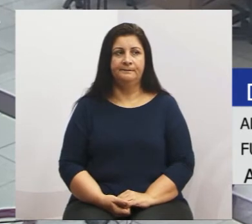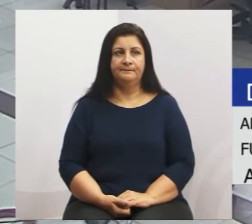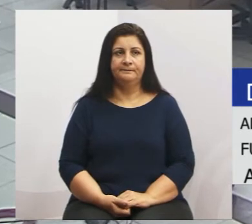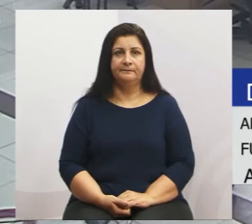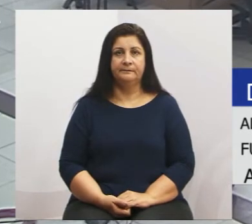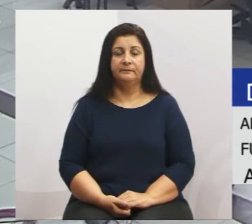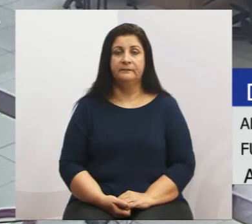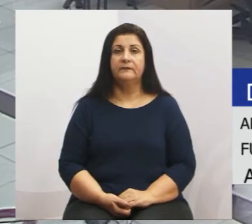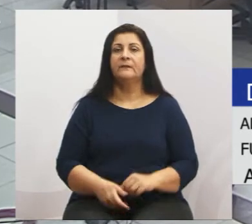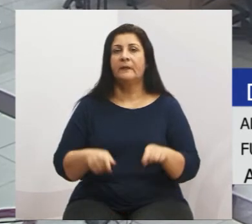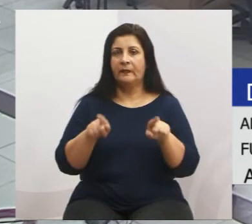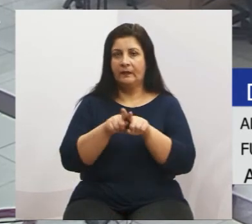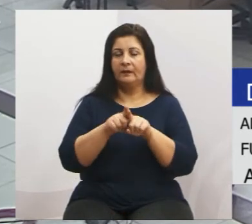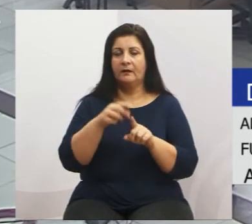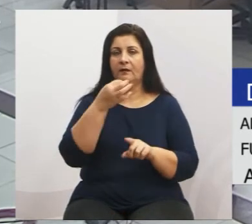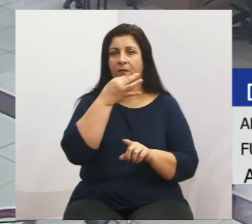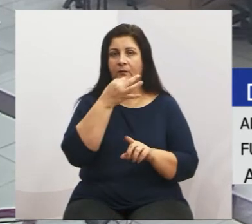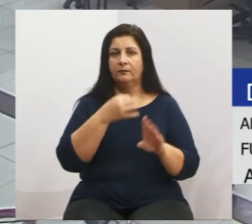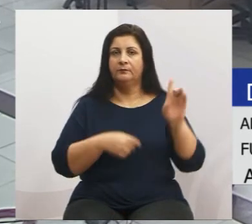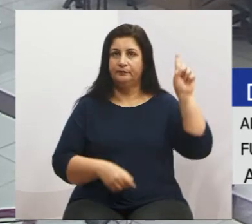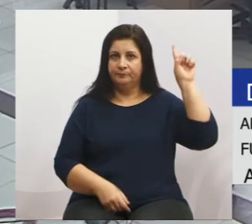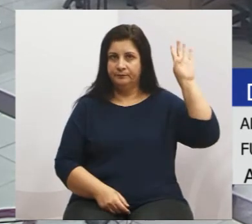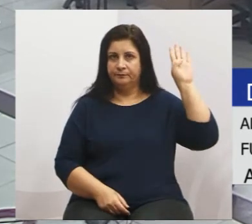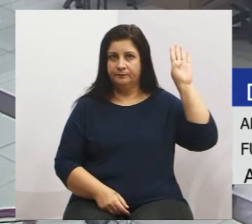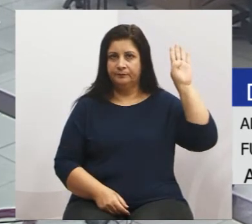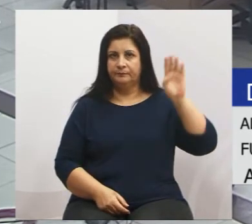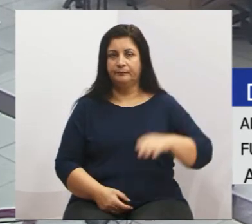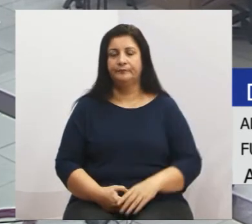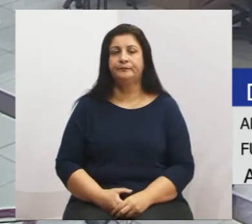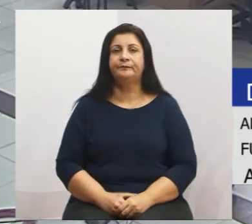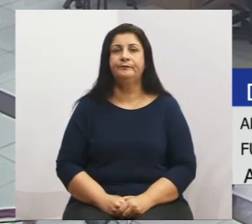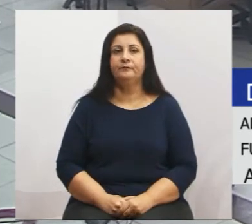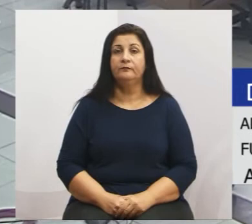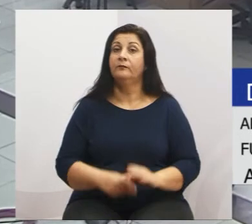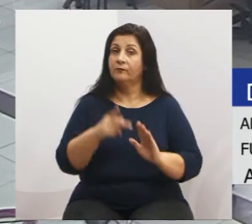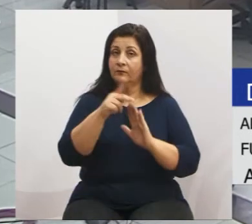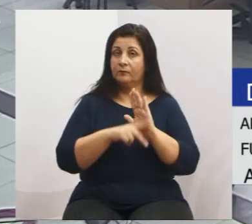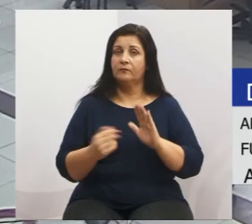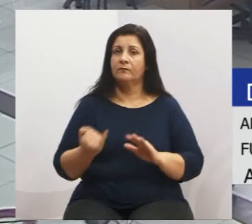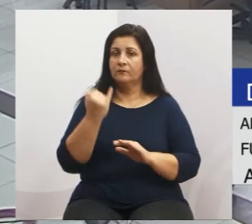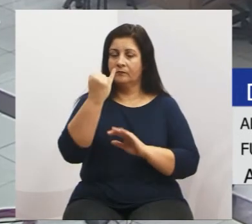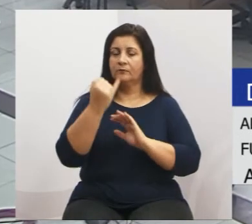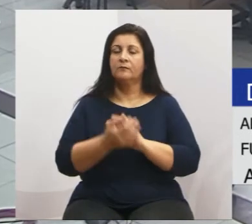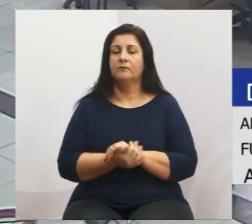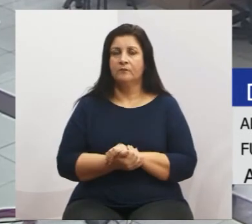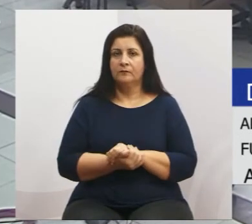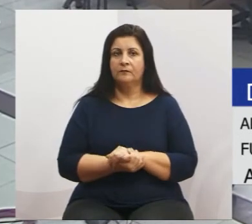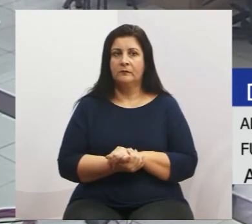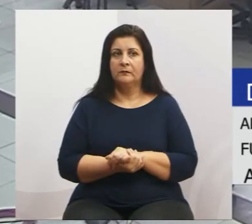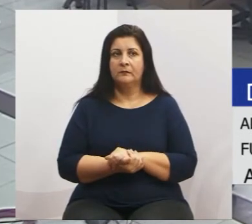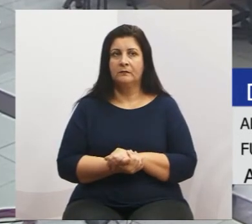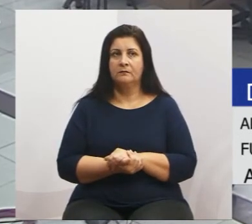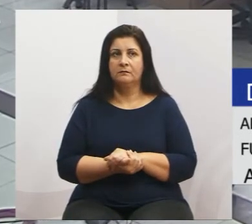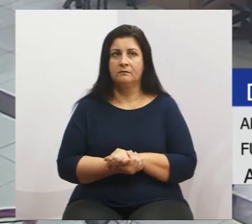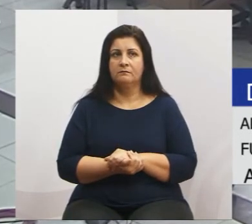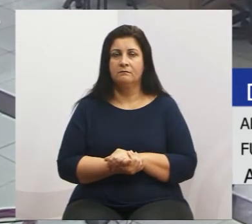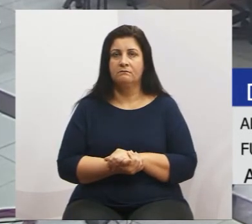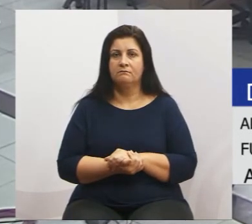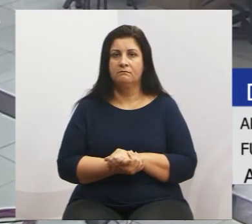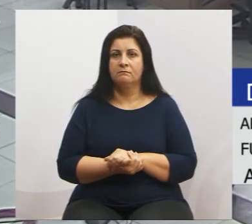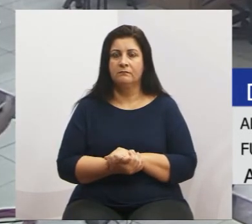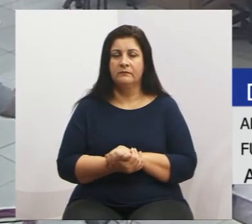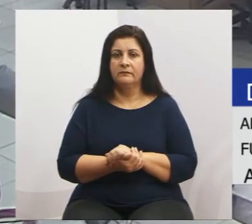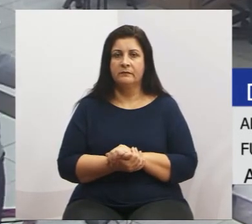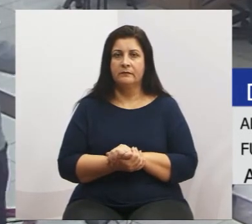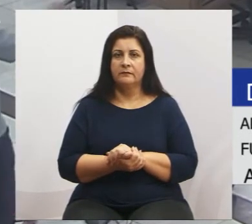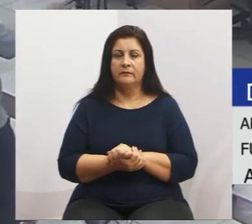Eu quero tecer meus comentários daqui mesmo. Acho que projeto importante, como o doutor Rodrigo falou, esse TAC é um